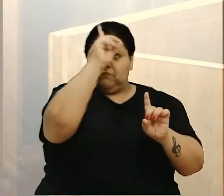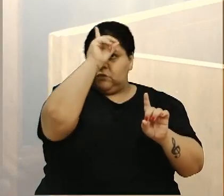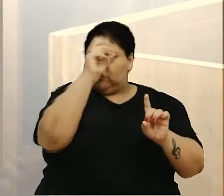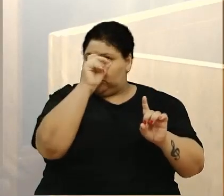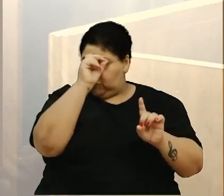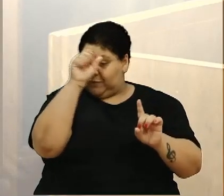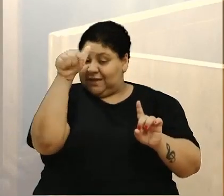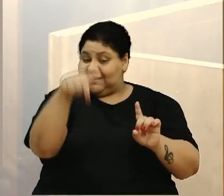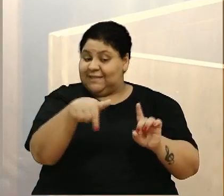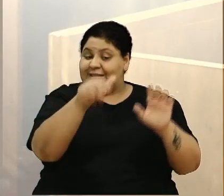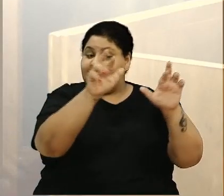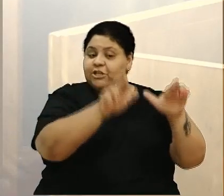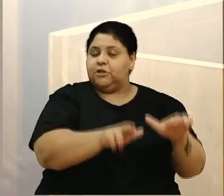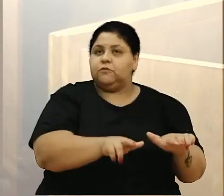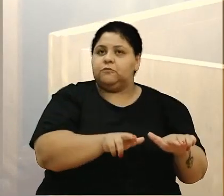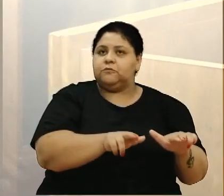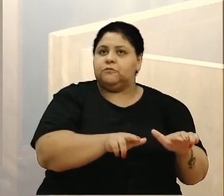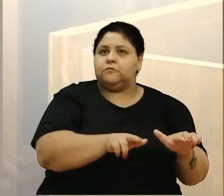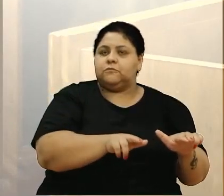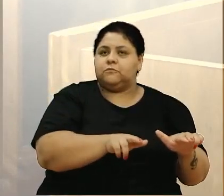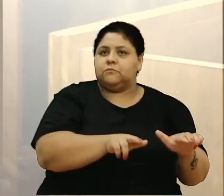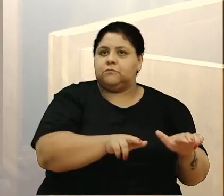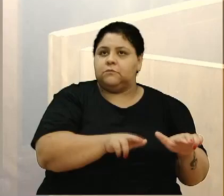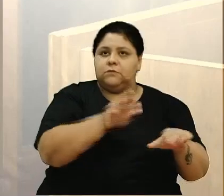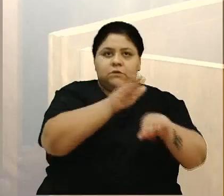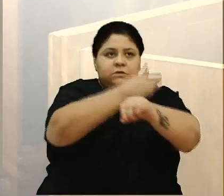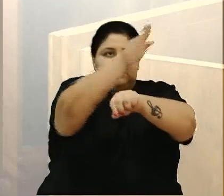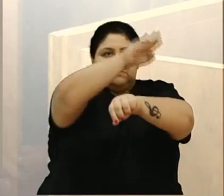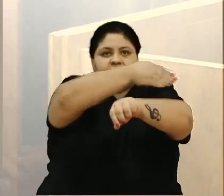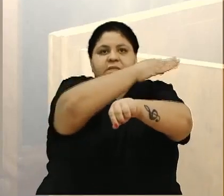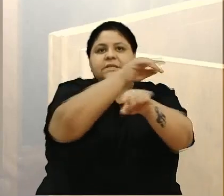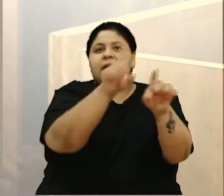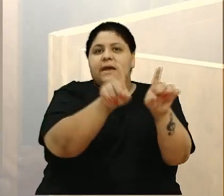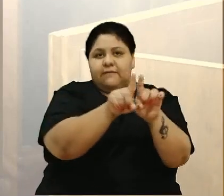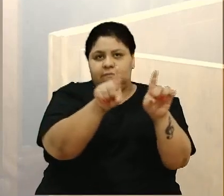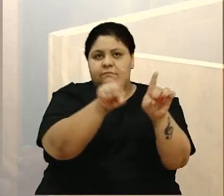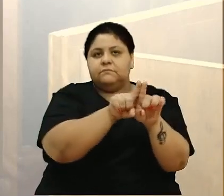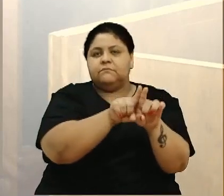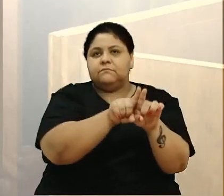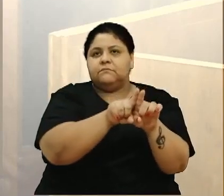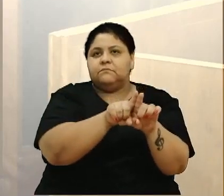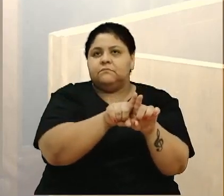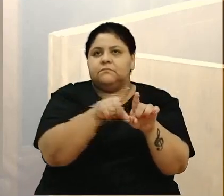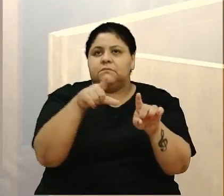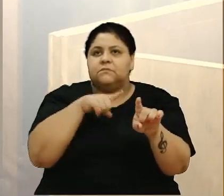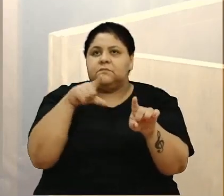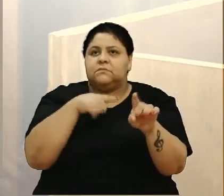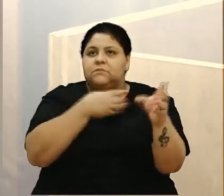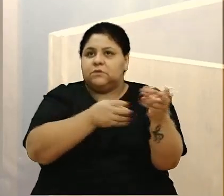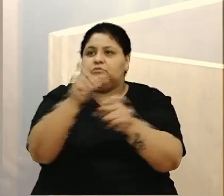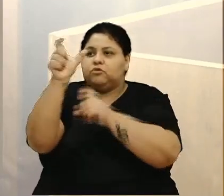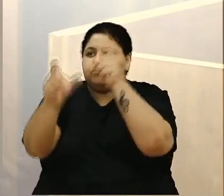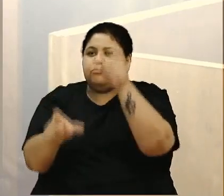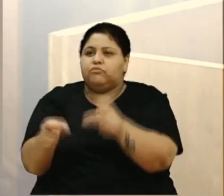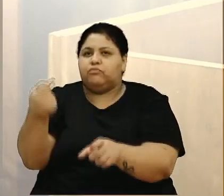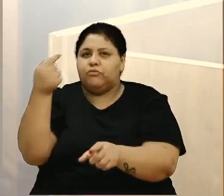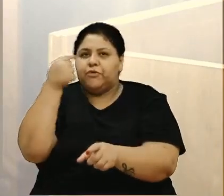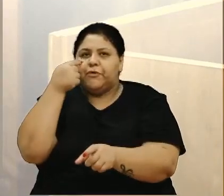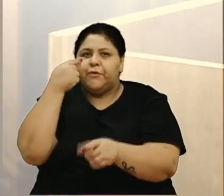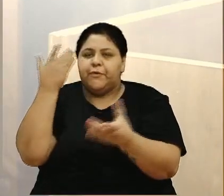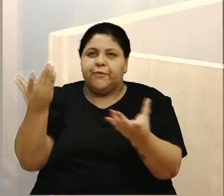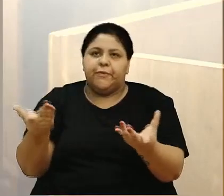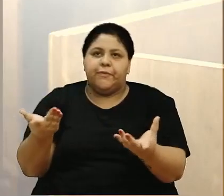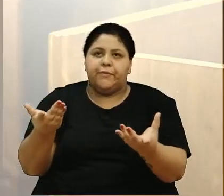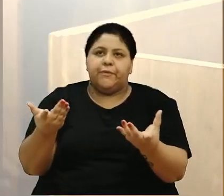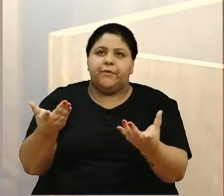da região, né, da Serra, e aí a gente fala... E aí tem um monte de gente que a gente tá vendo saindo quebrado,